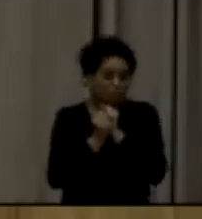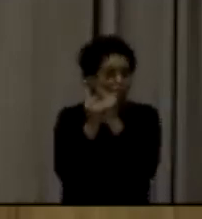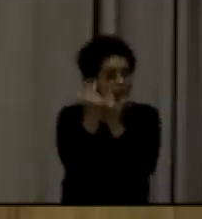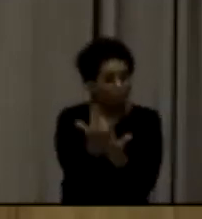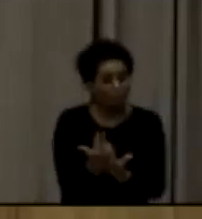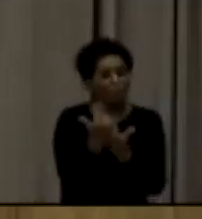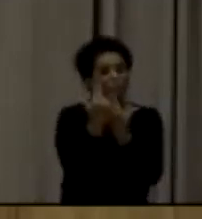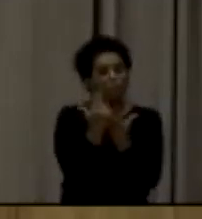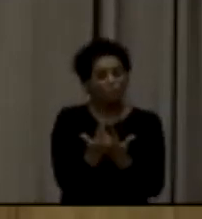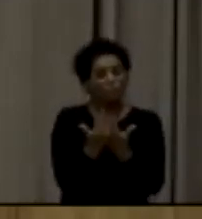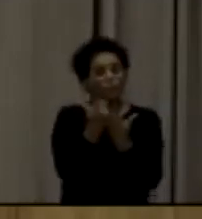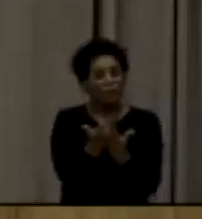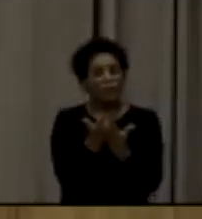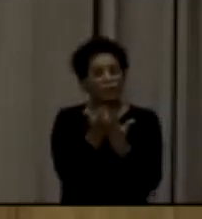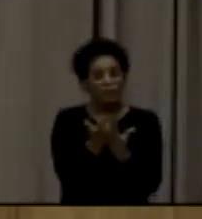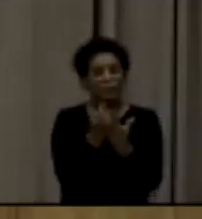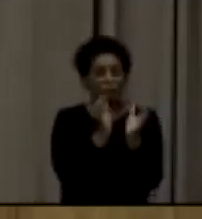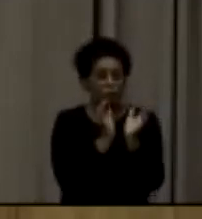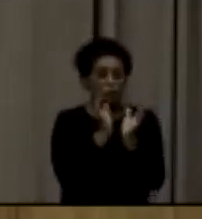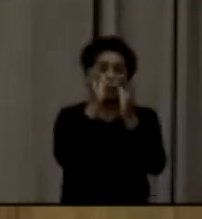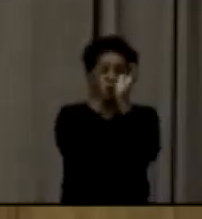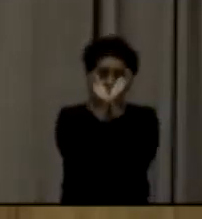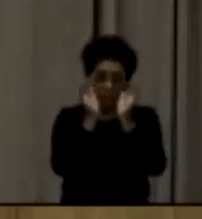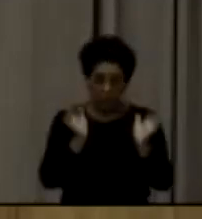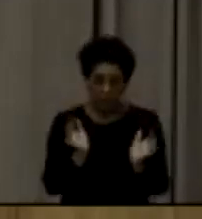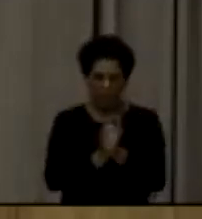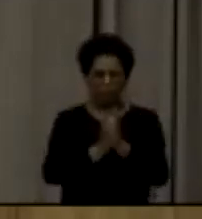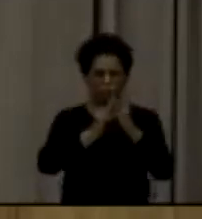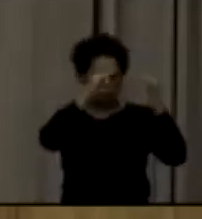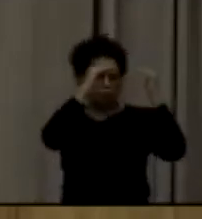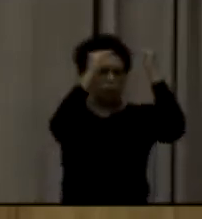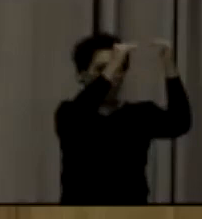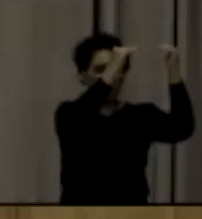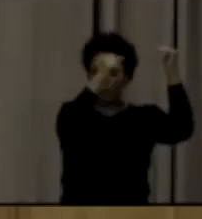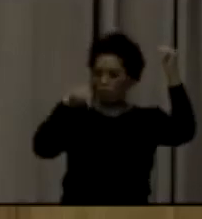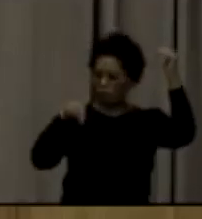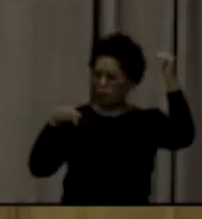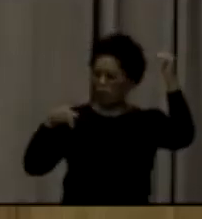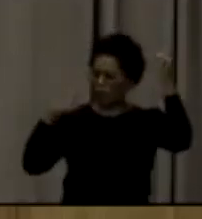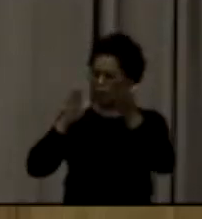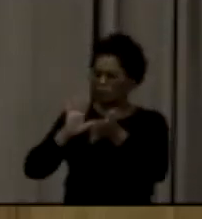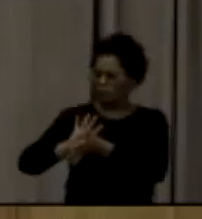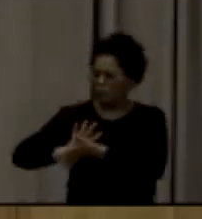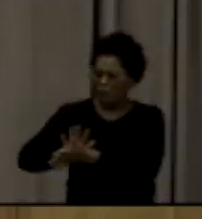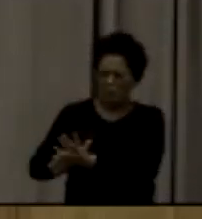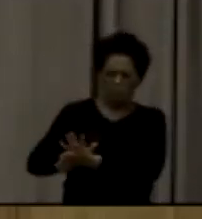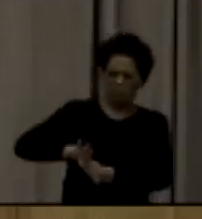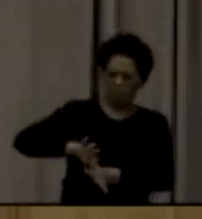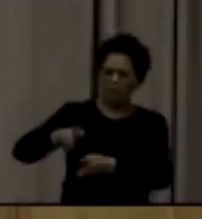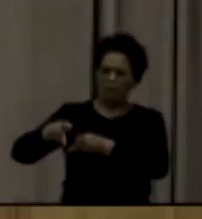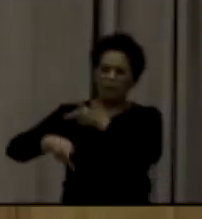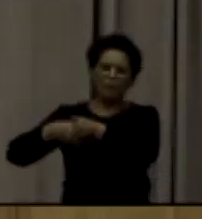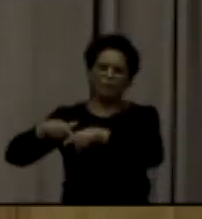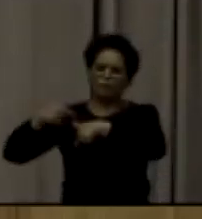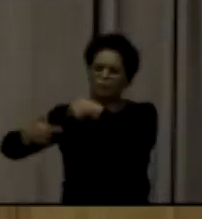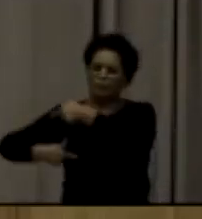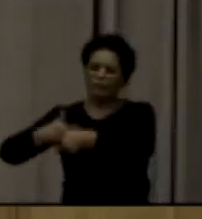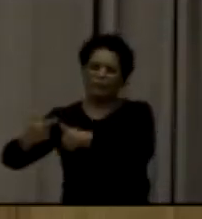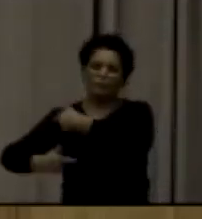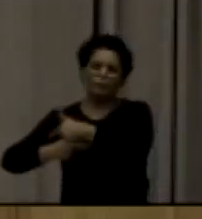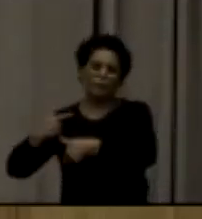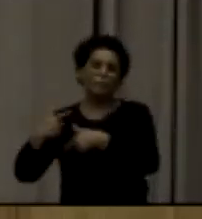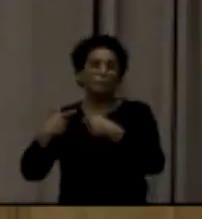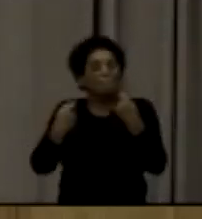tomar, se trata de classes capitalistas dominantes contra os explorados e oprimidos da população trabalhadora. E